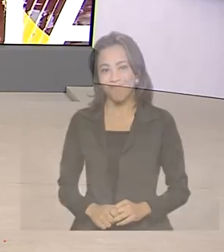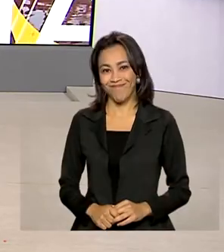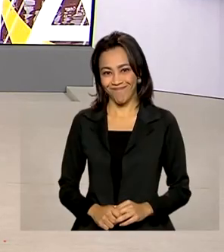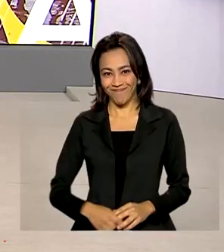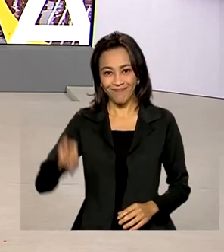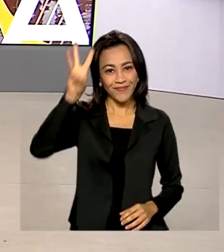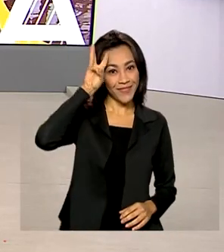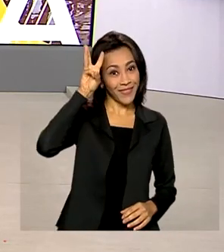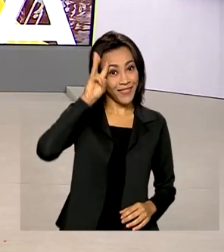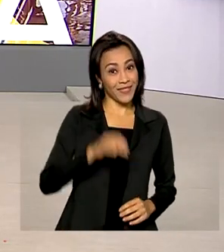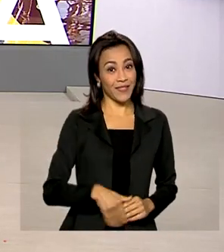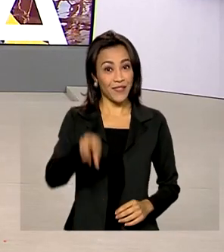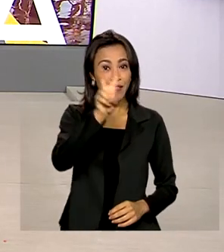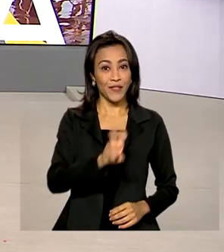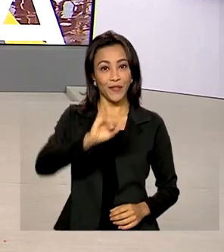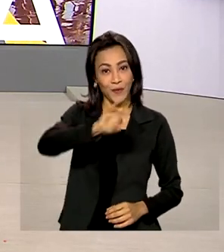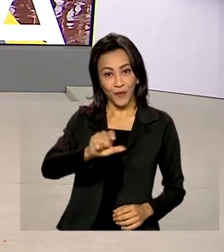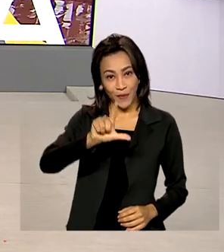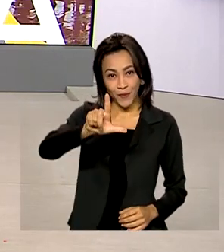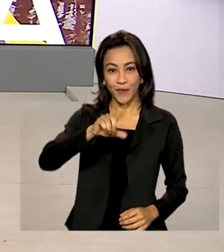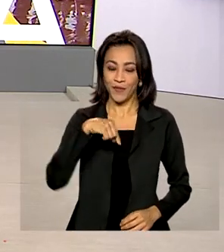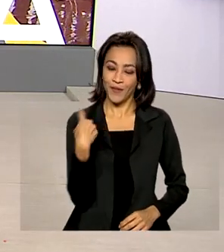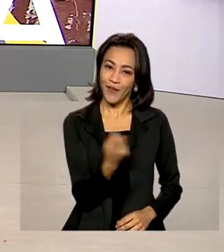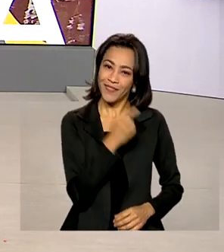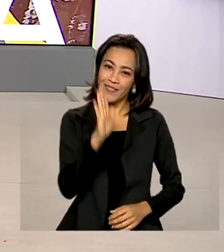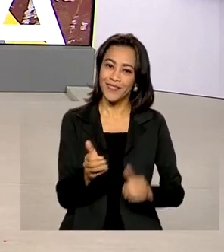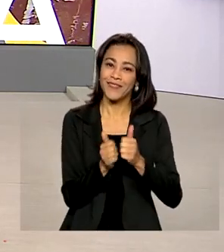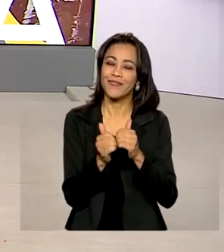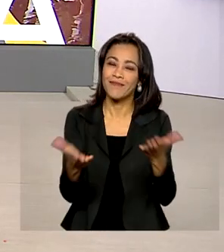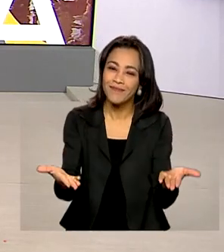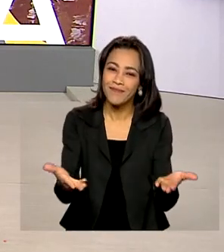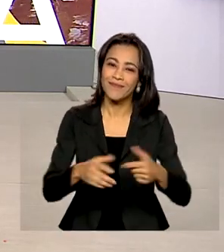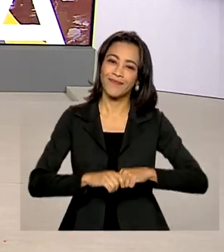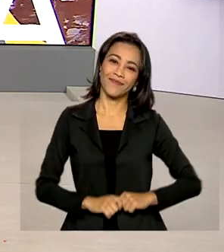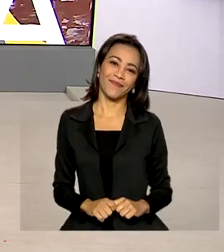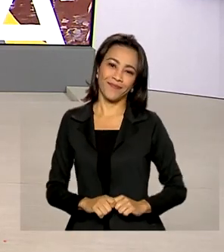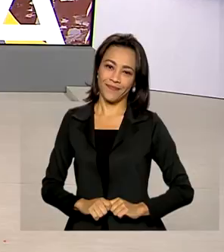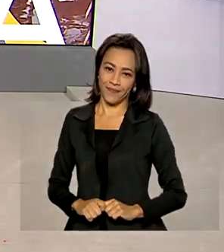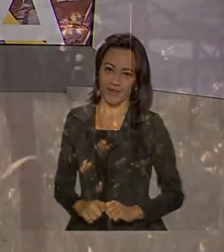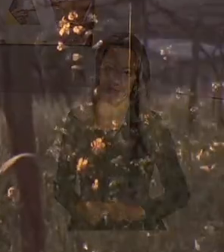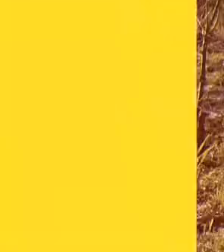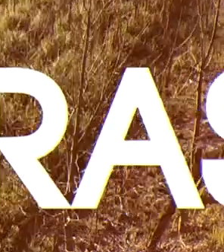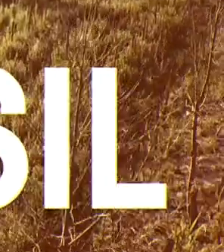Terça-feira, 5 de julho, o Brasil em Dias já está no ar.